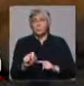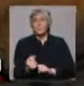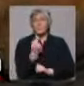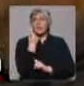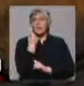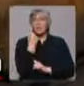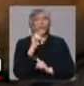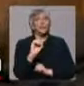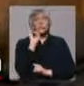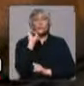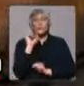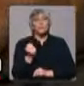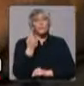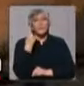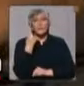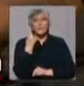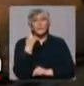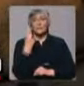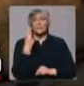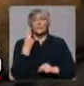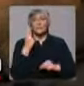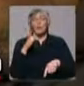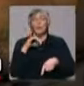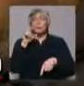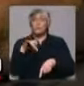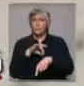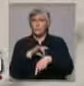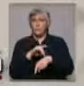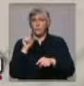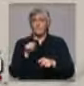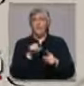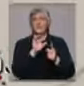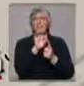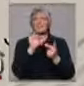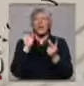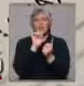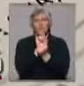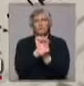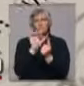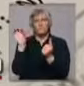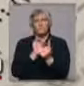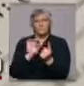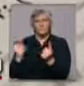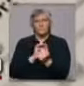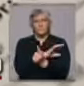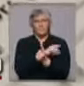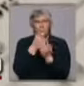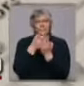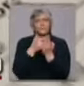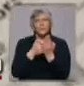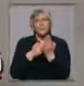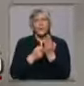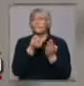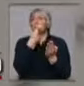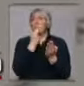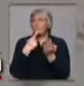nunca teve isto. E um doente que entra numa triagem, com a medicação toda lá escrita, que sabem que ele